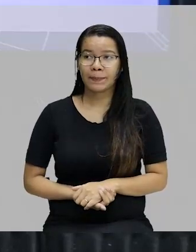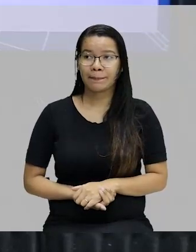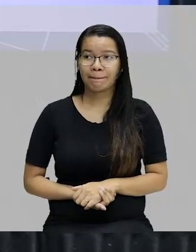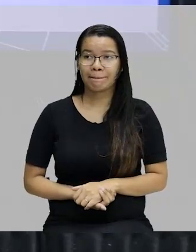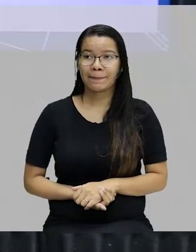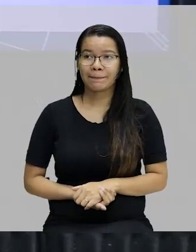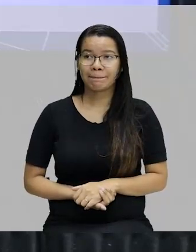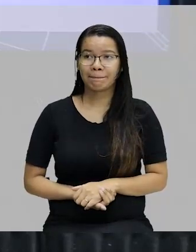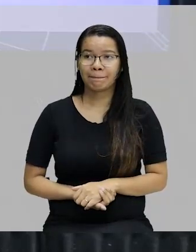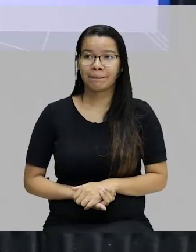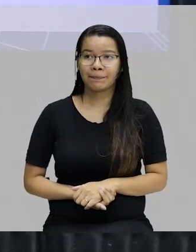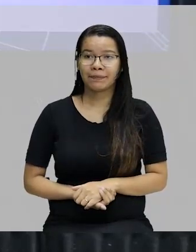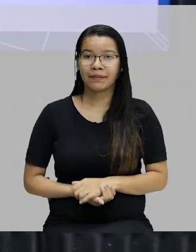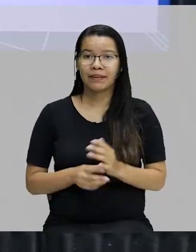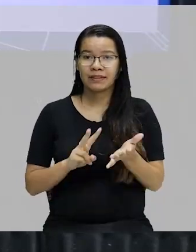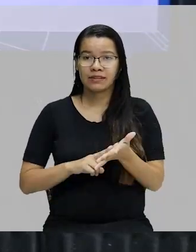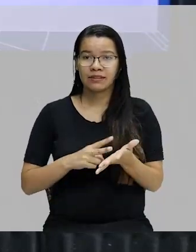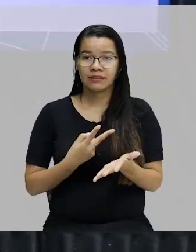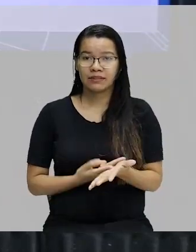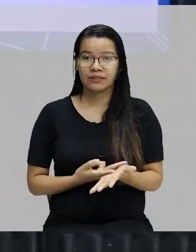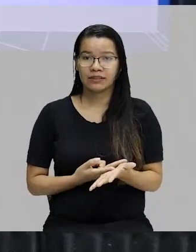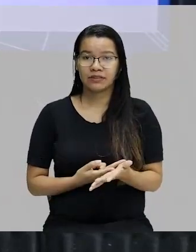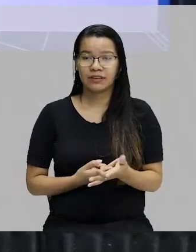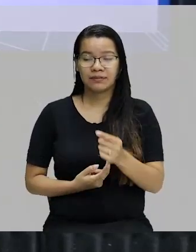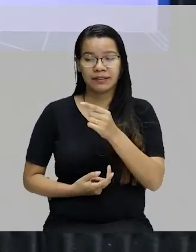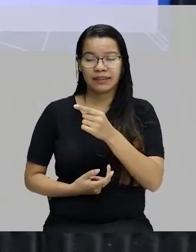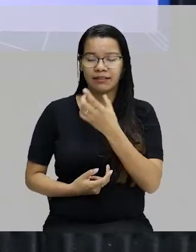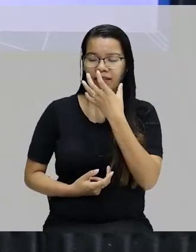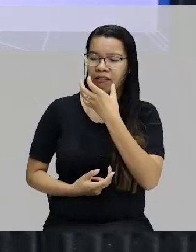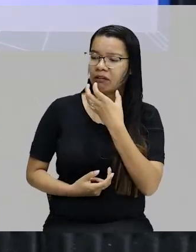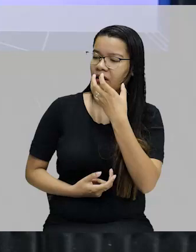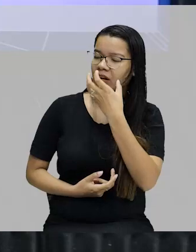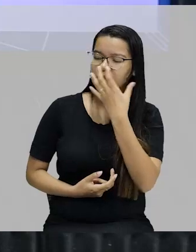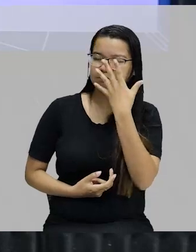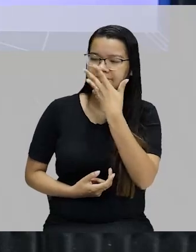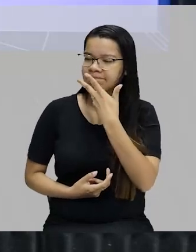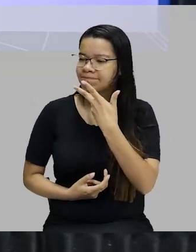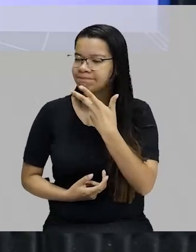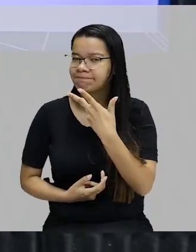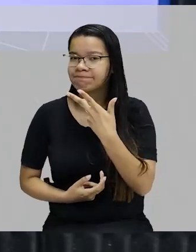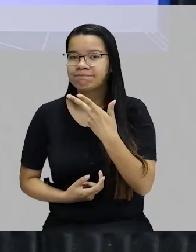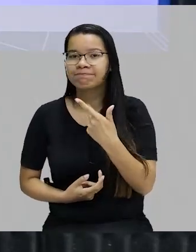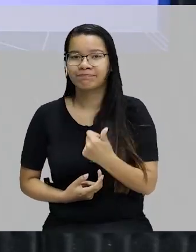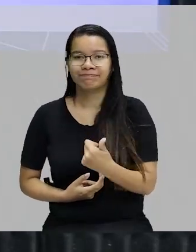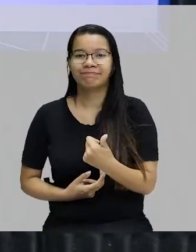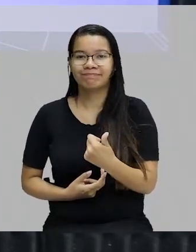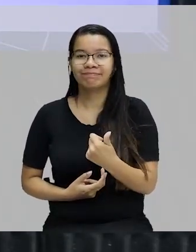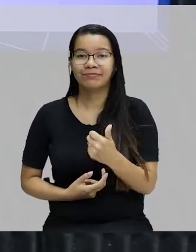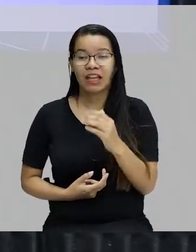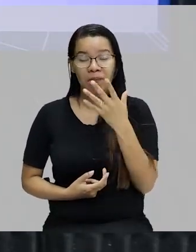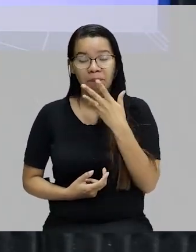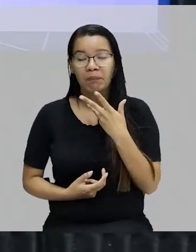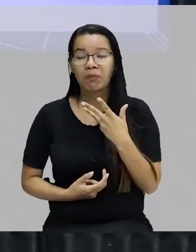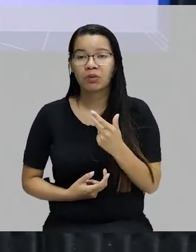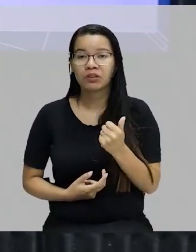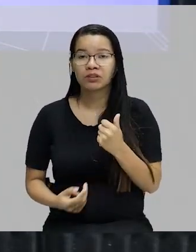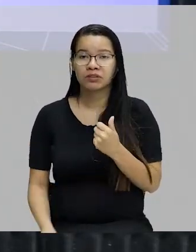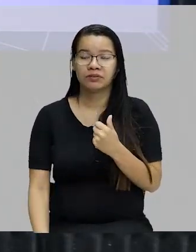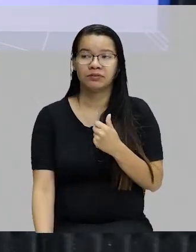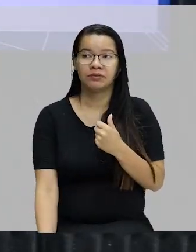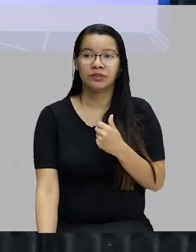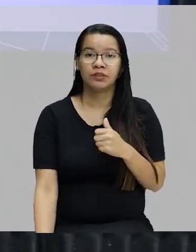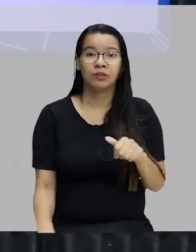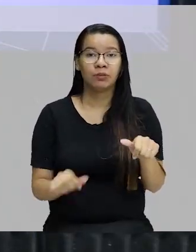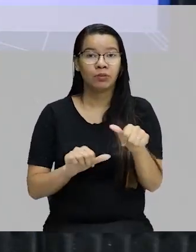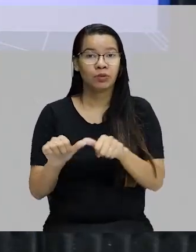sings beautifully. Ele canta belamente, quer dizer, ele canta de um jeito muito bonito. Mudou